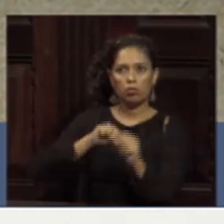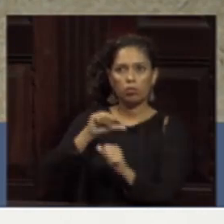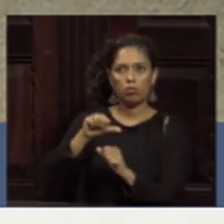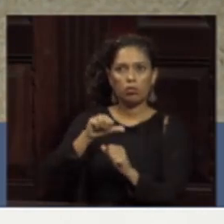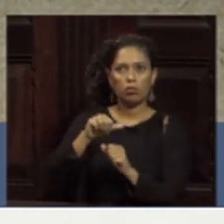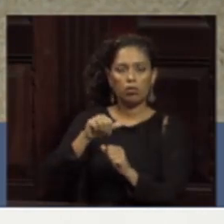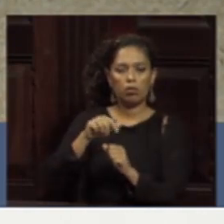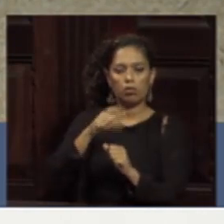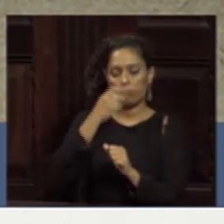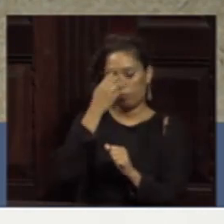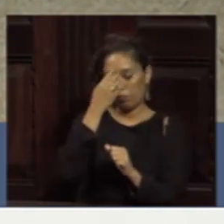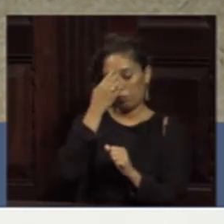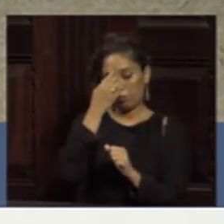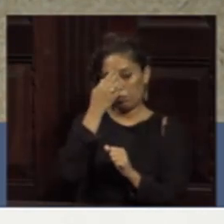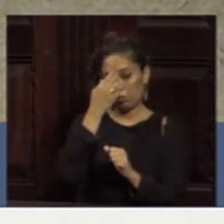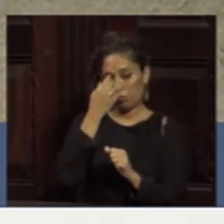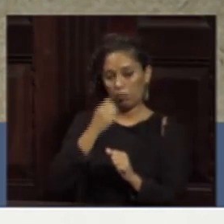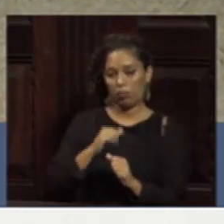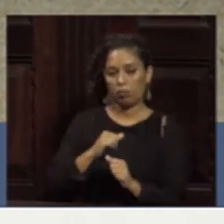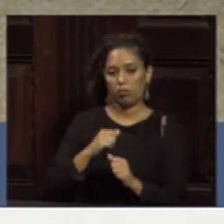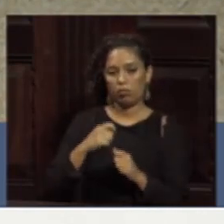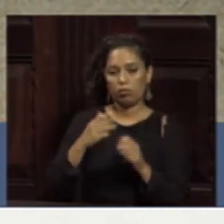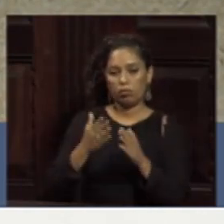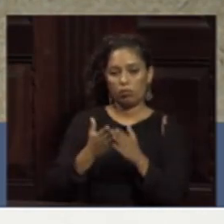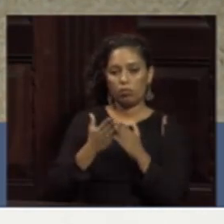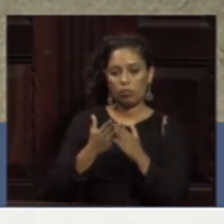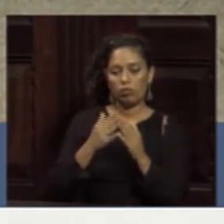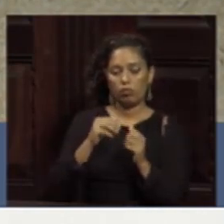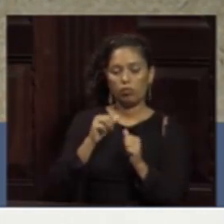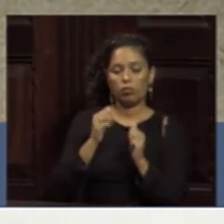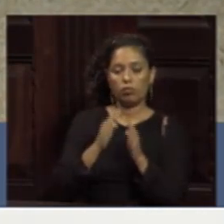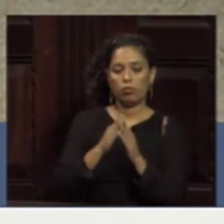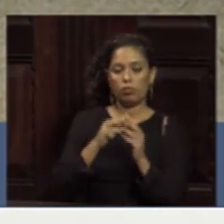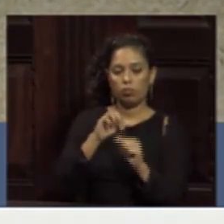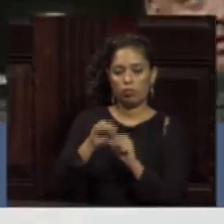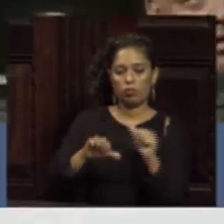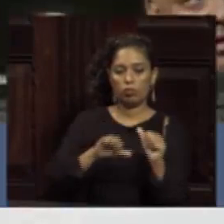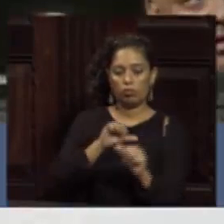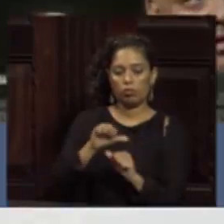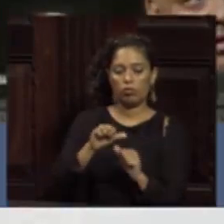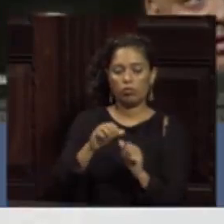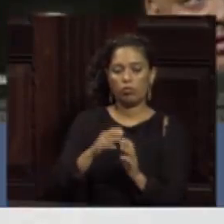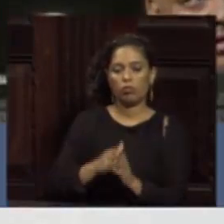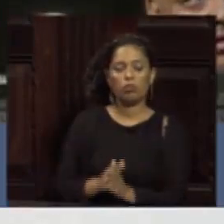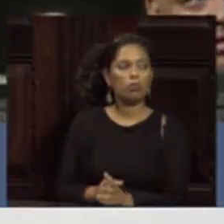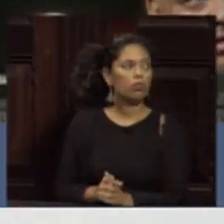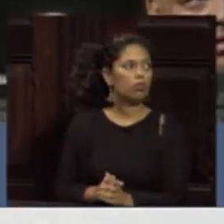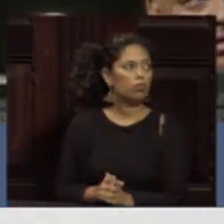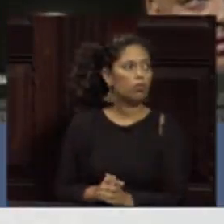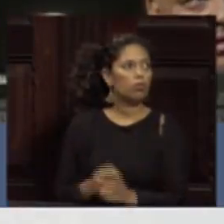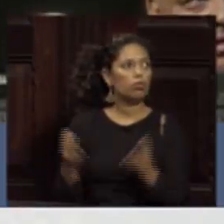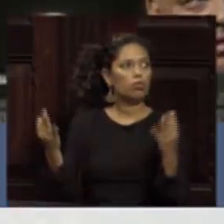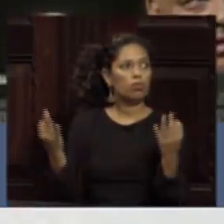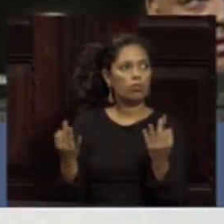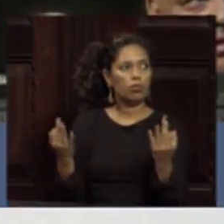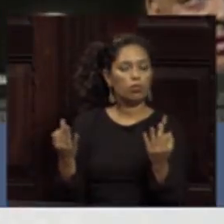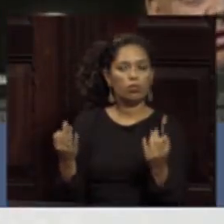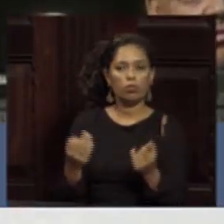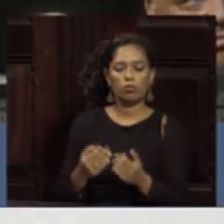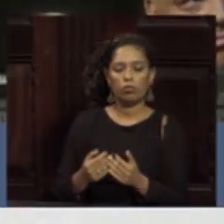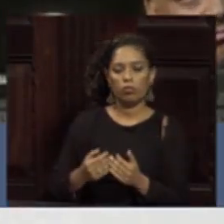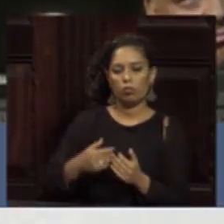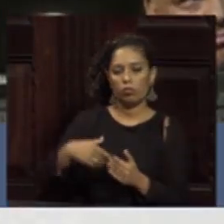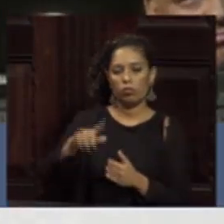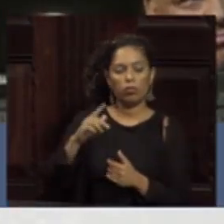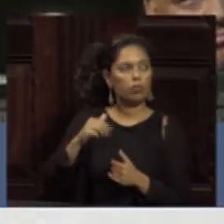foi a redação final. Então, faça na comissão de redação. Perfeito, deputado Luiz Paulo. Em primeira